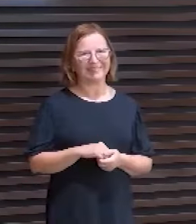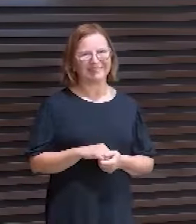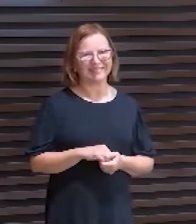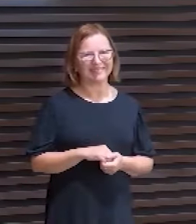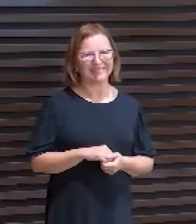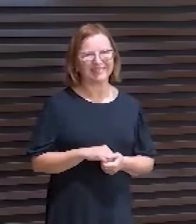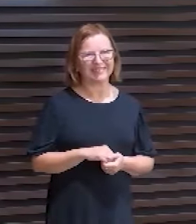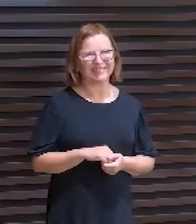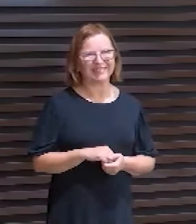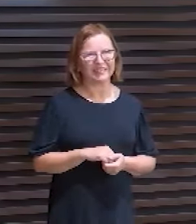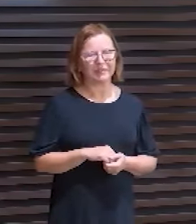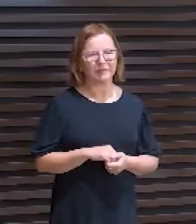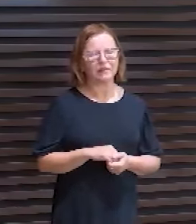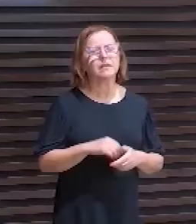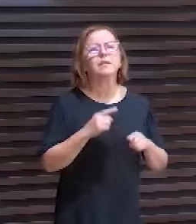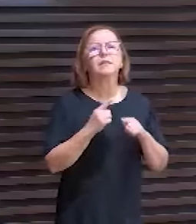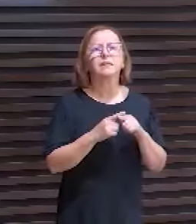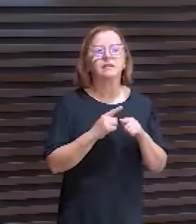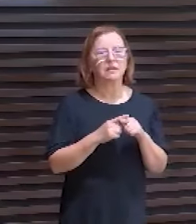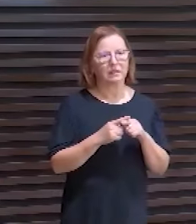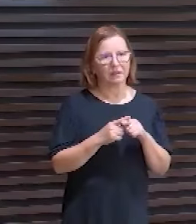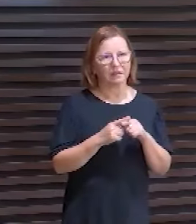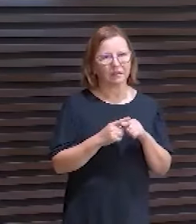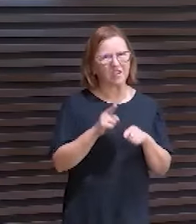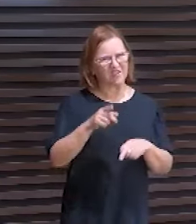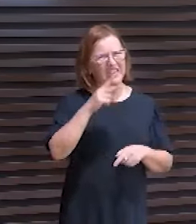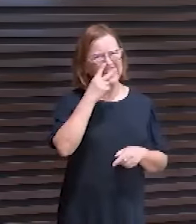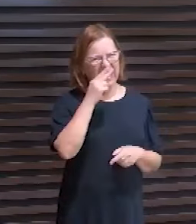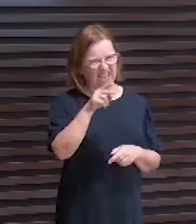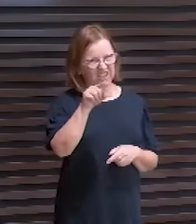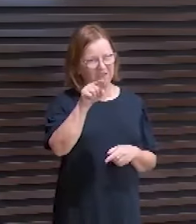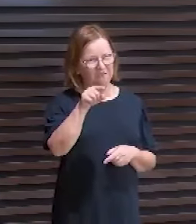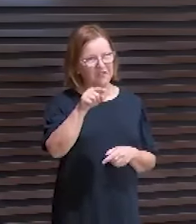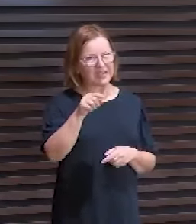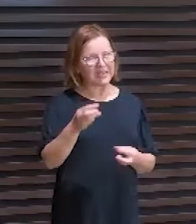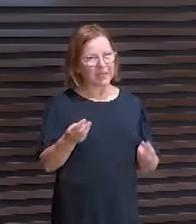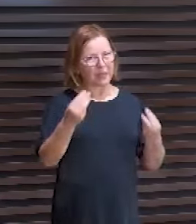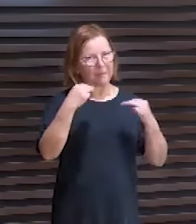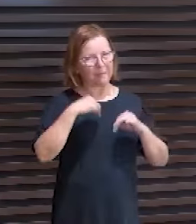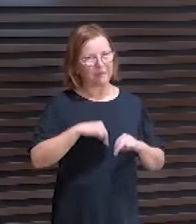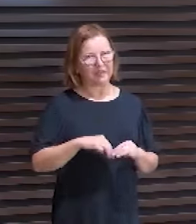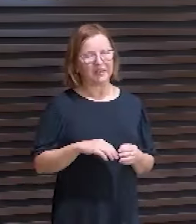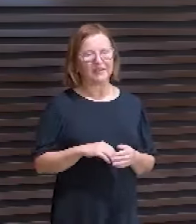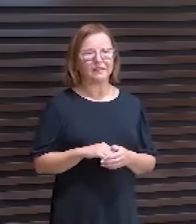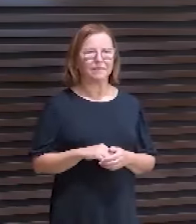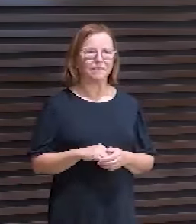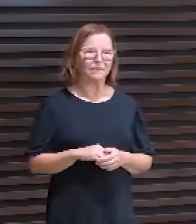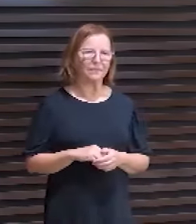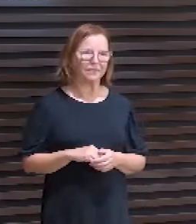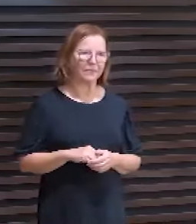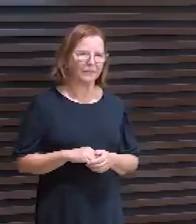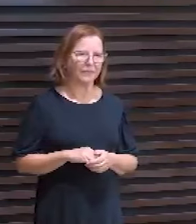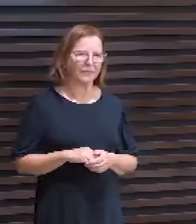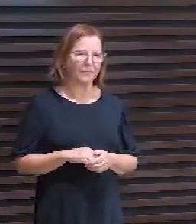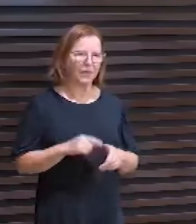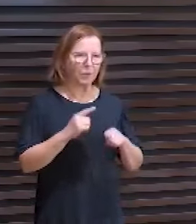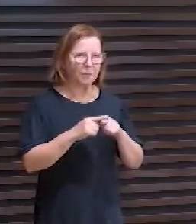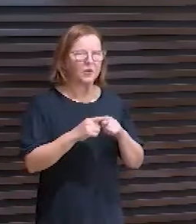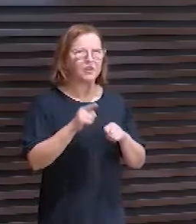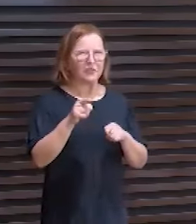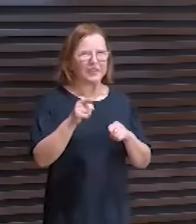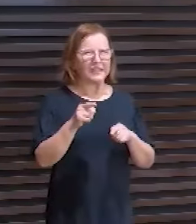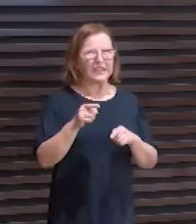mereço Por que você acha que você merece Por que você acha que você